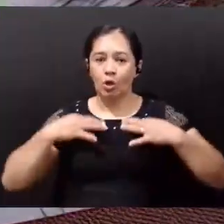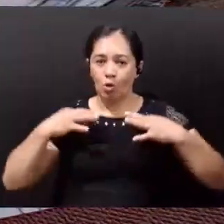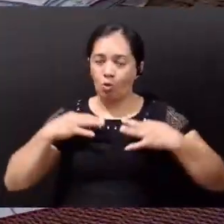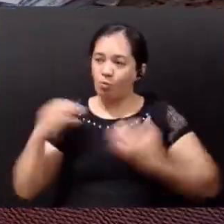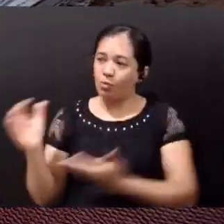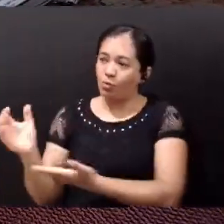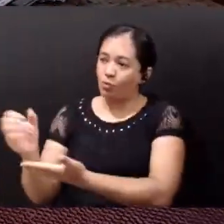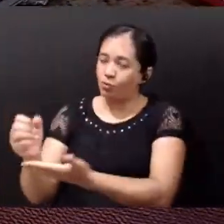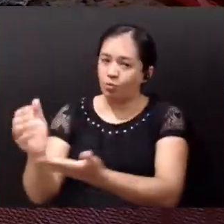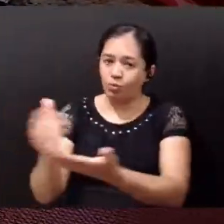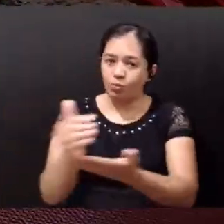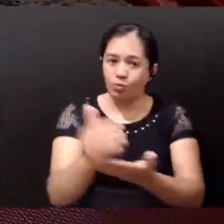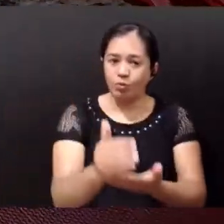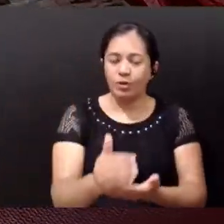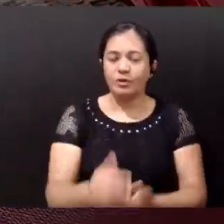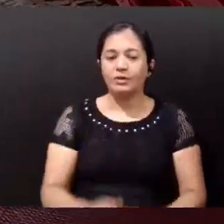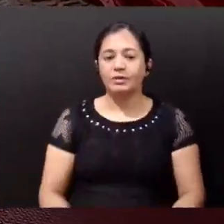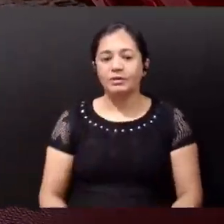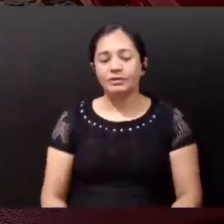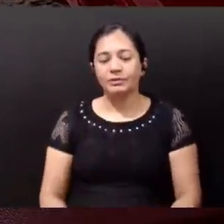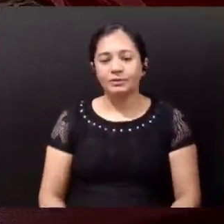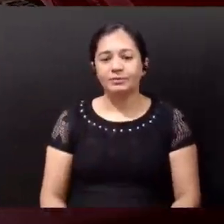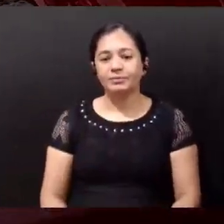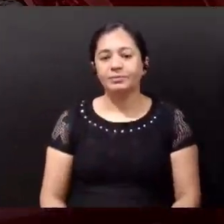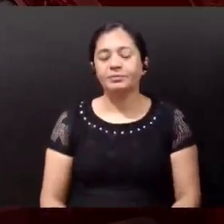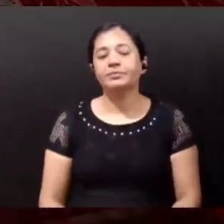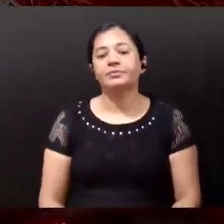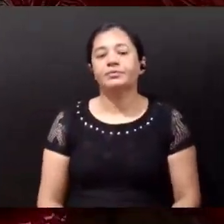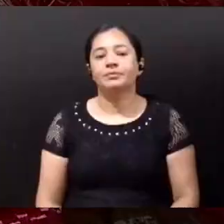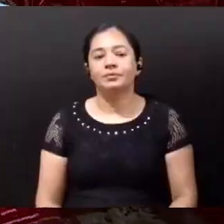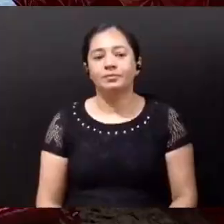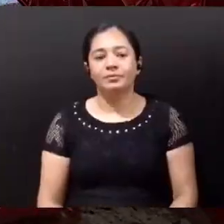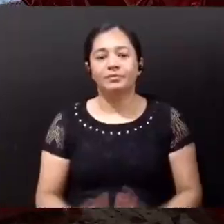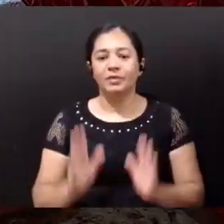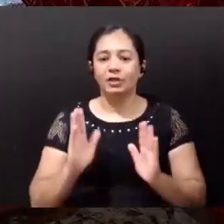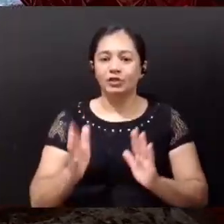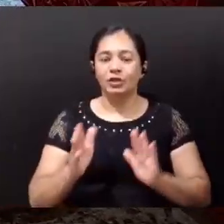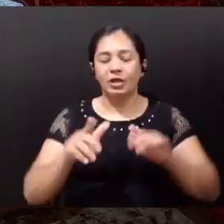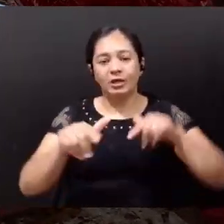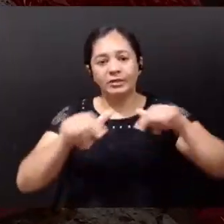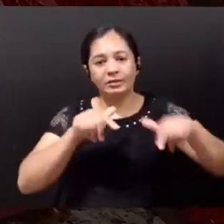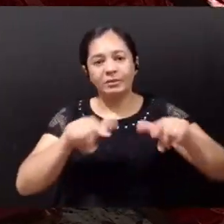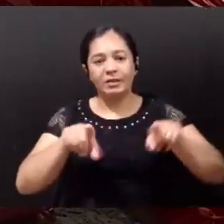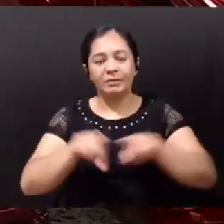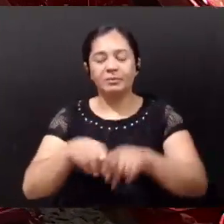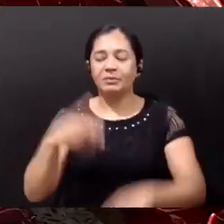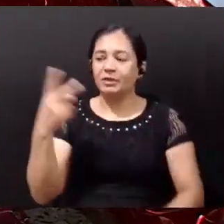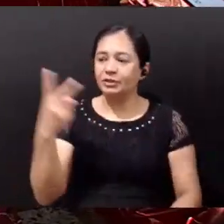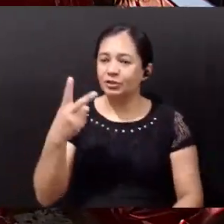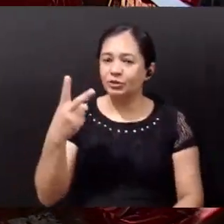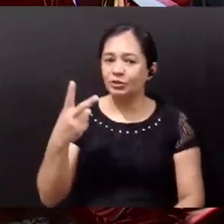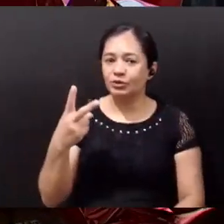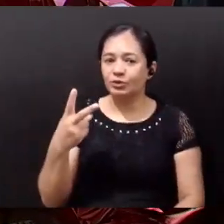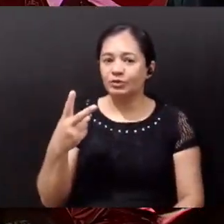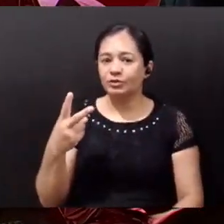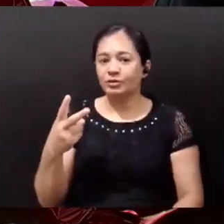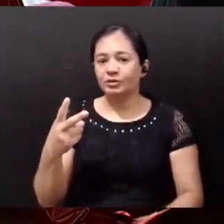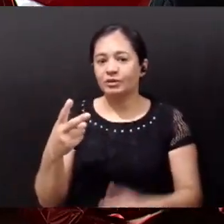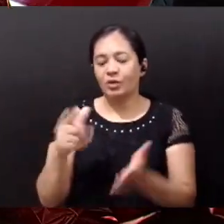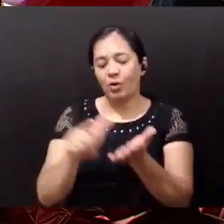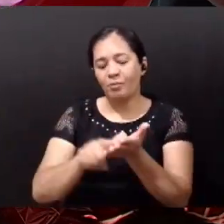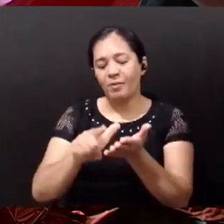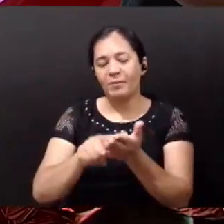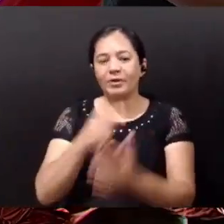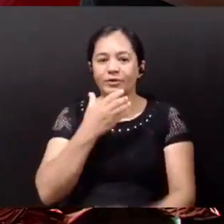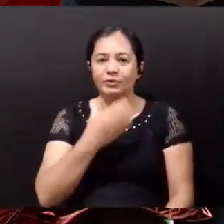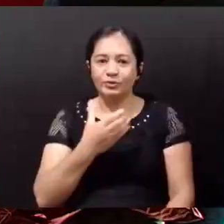projeto Solidariedade e já trabalhamos também, é a 2ª vez que nós fazemos os cartões de Natal para a Geladeira